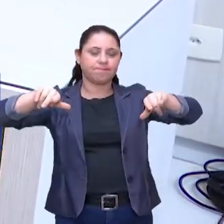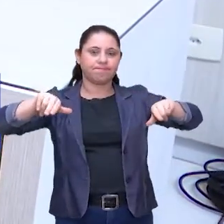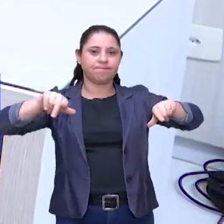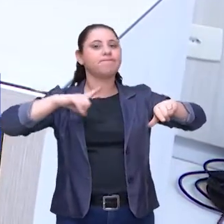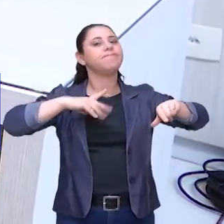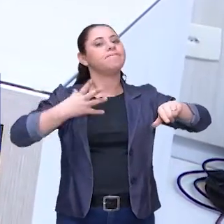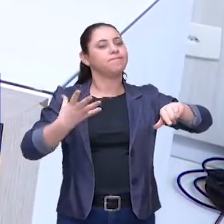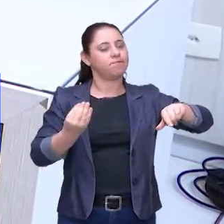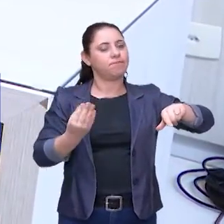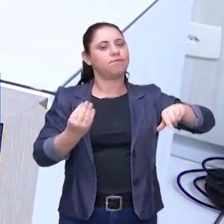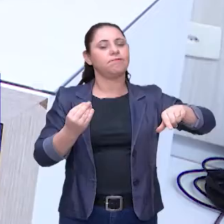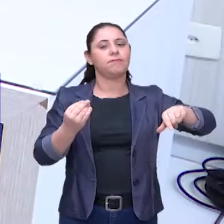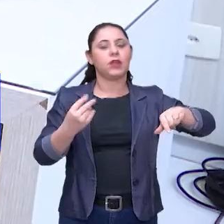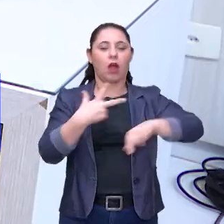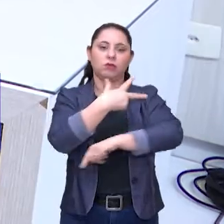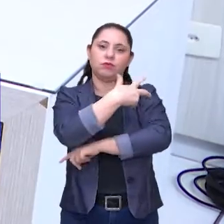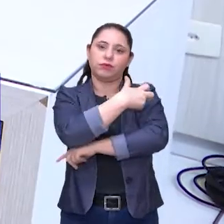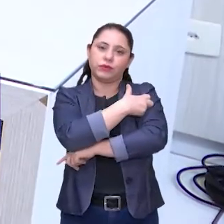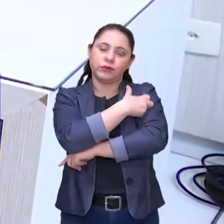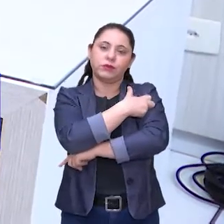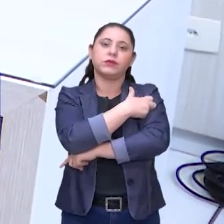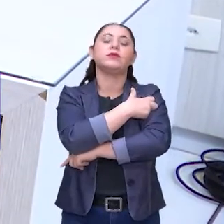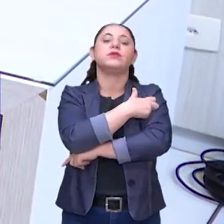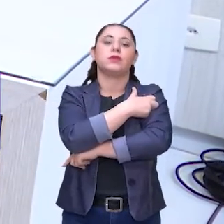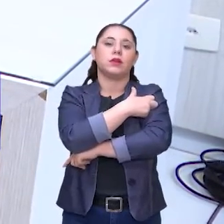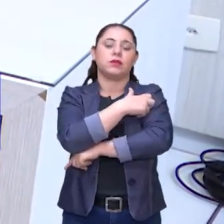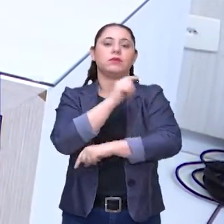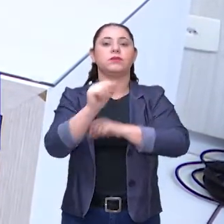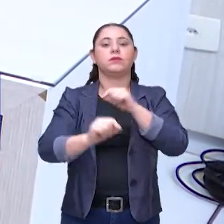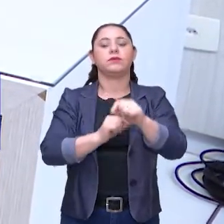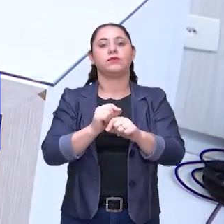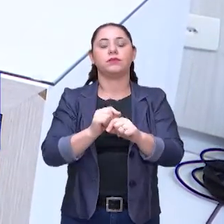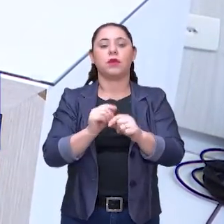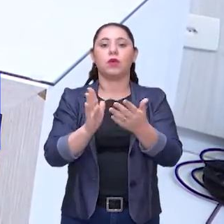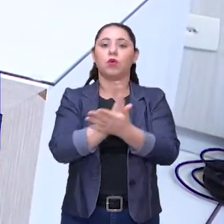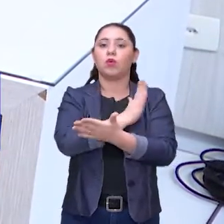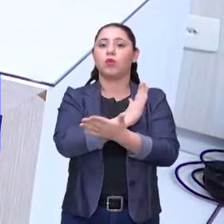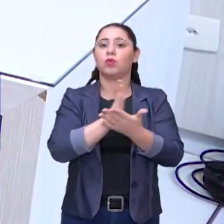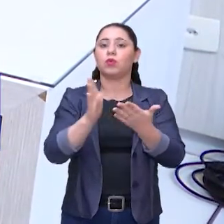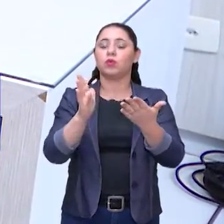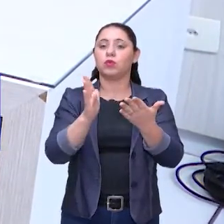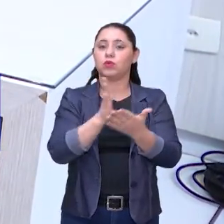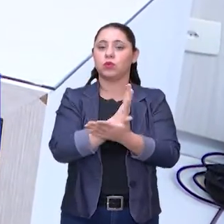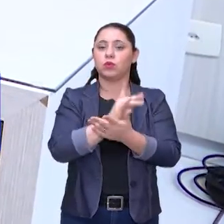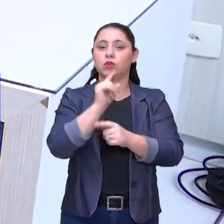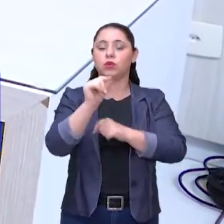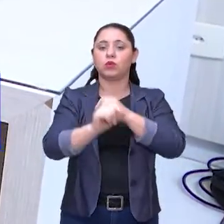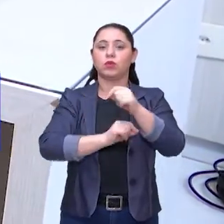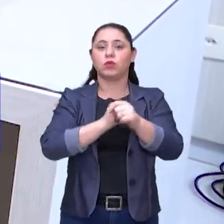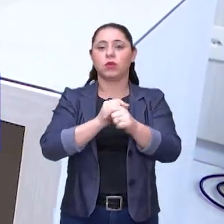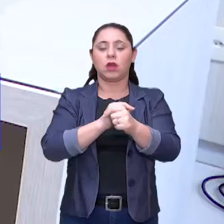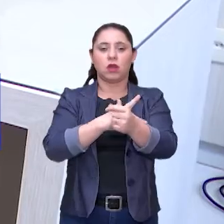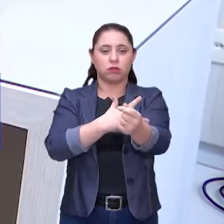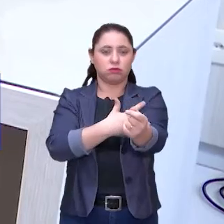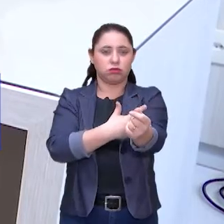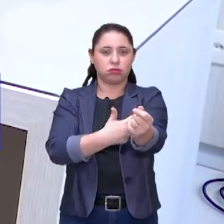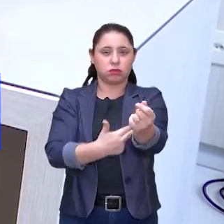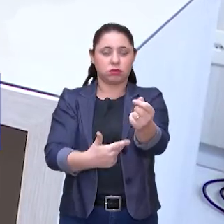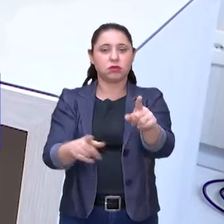diversas medicações, várias classes de medicamentos imunobiológicos, que são injetáveis na via